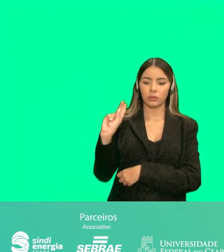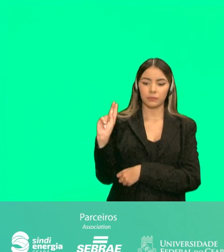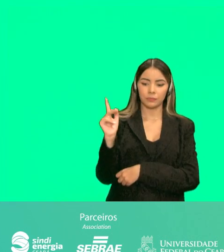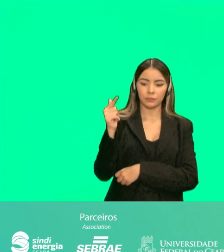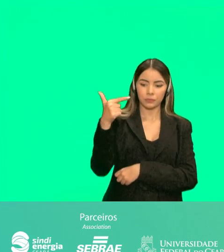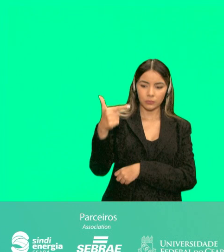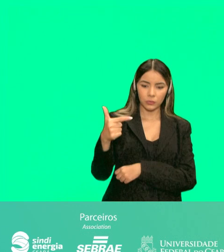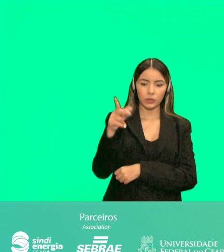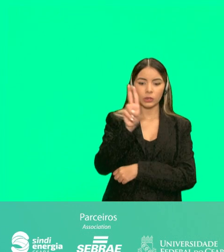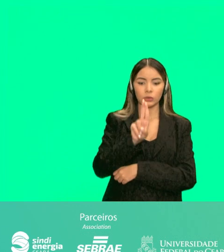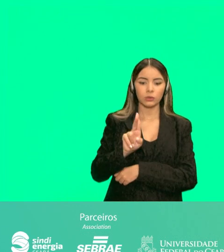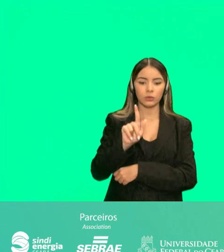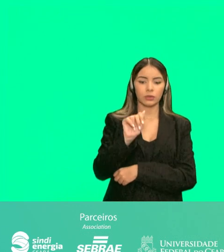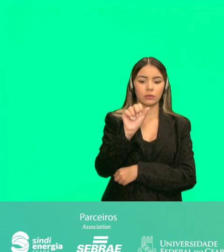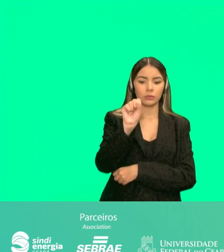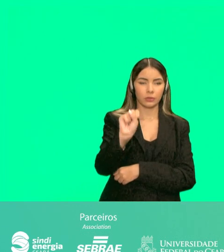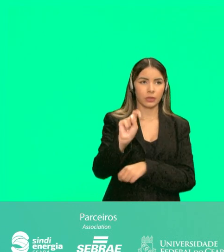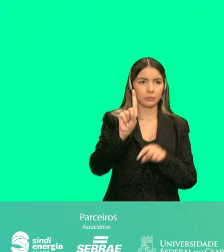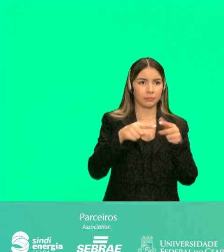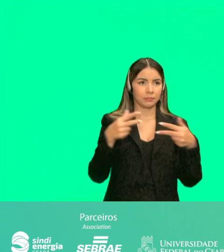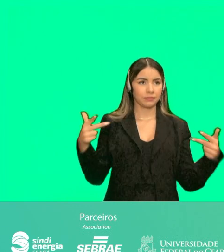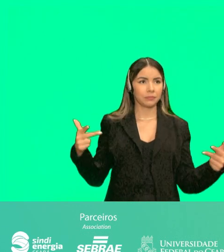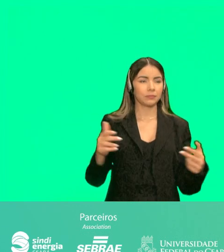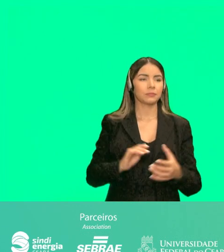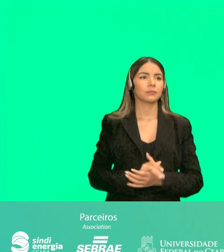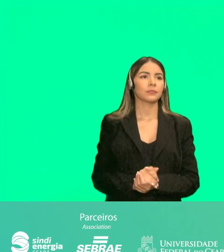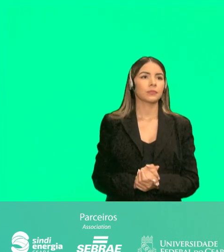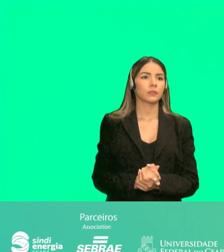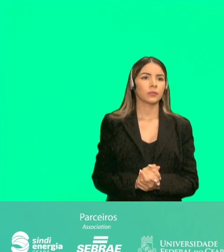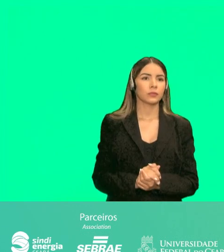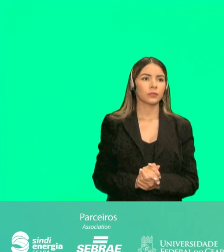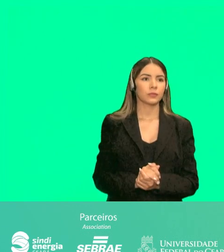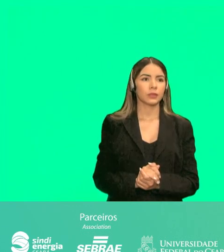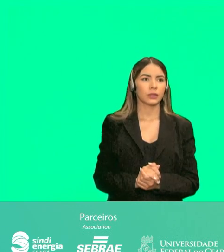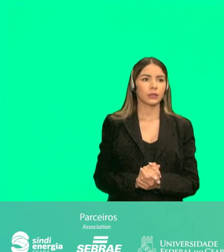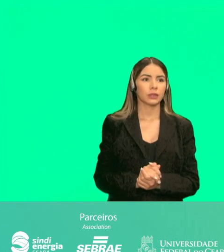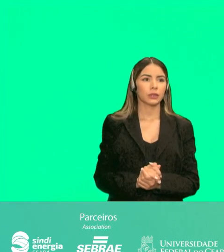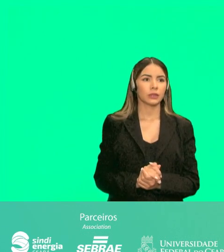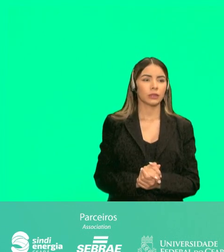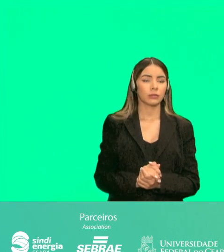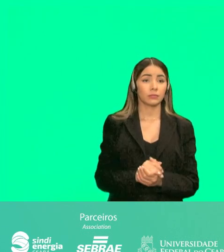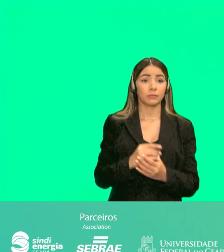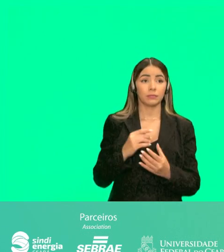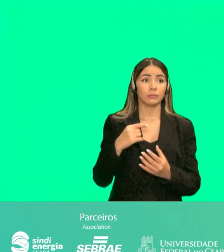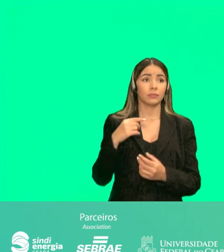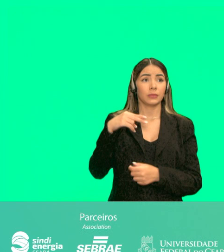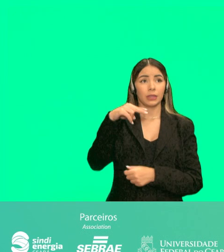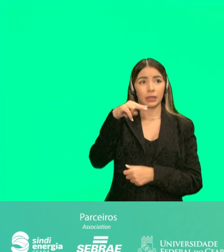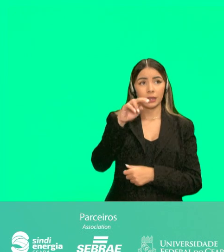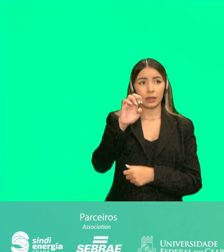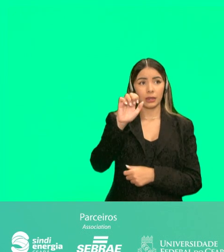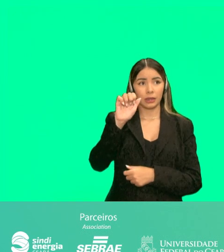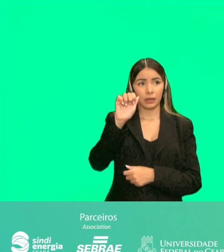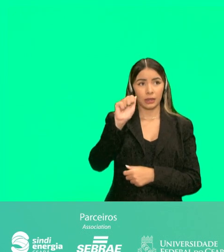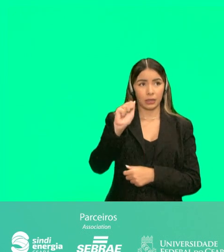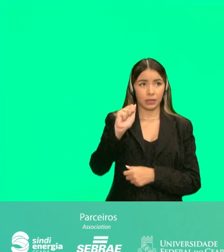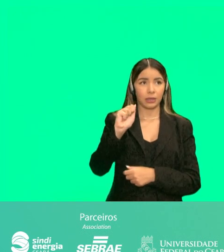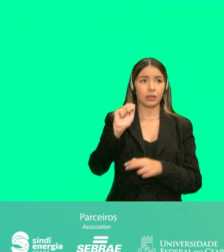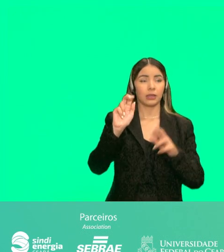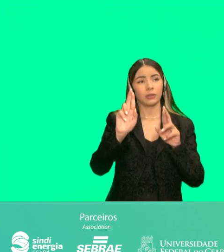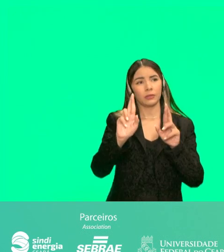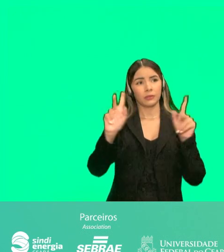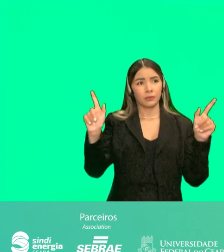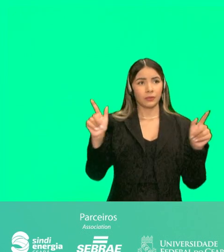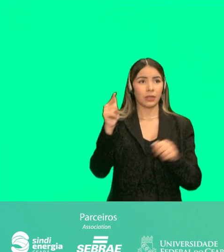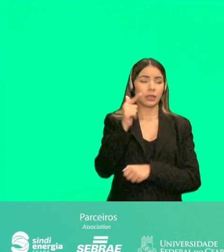nos nossos equipamentos. The NEA solution is different from our Então, a fellow solução da NEA é Germany diferente da solução dos nossos outros providers. amigos